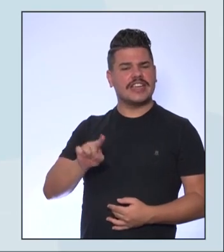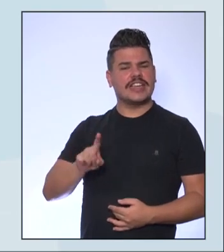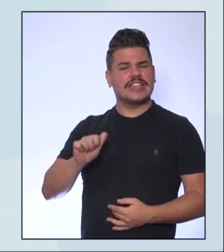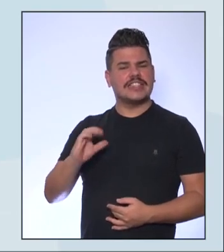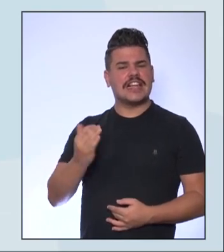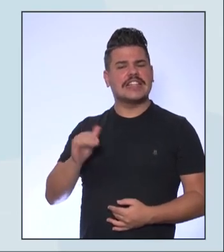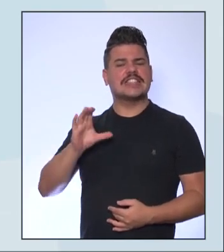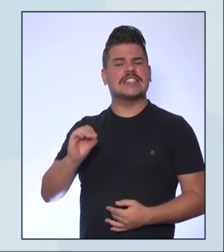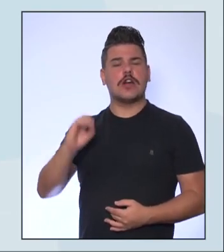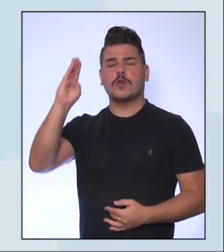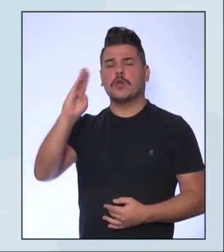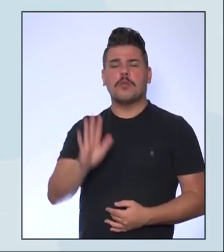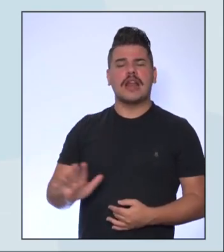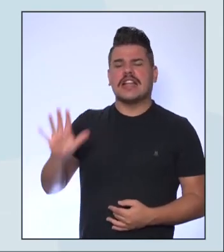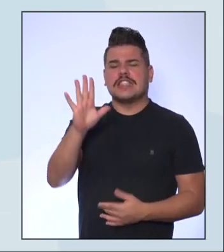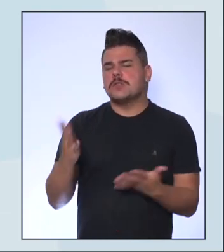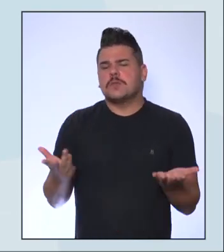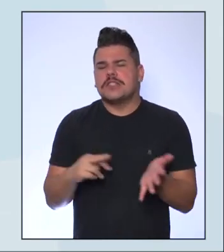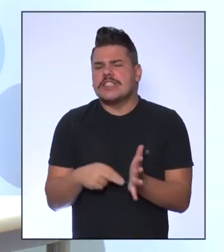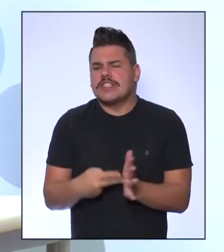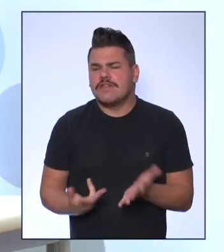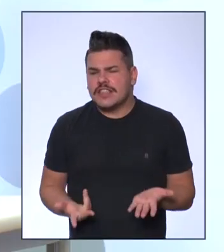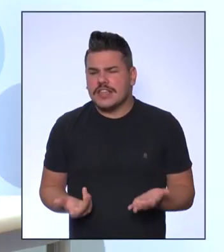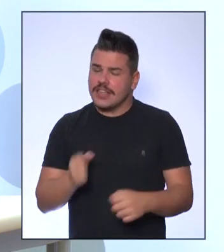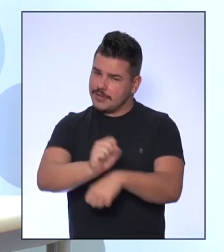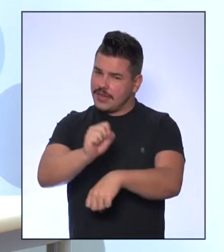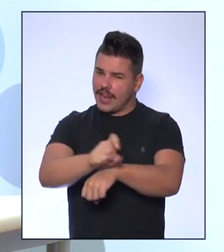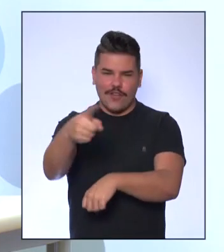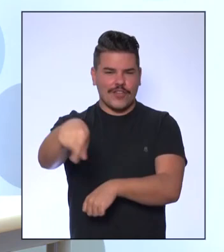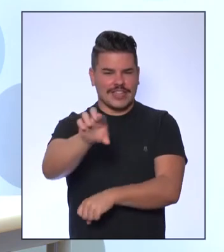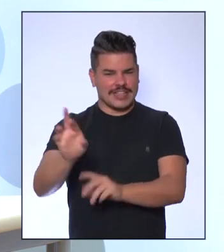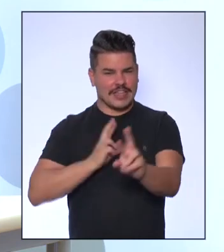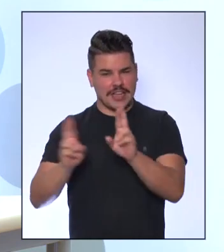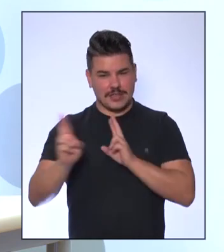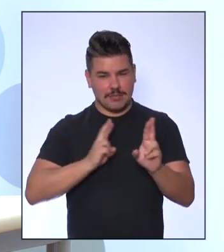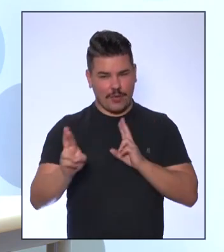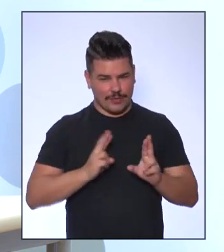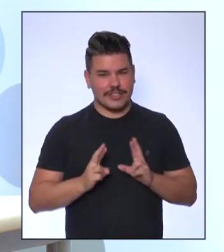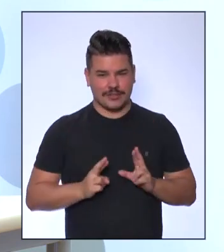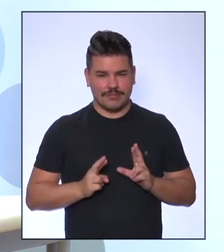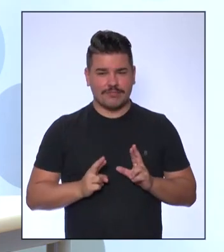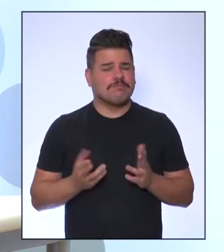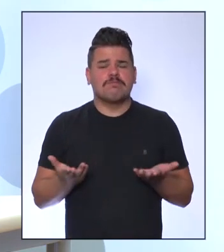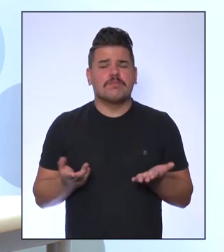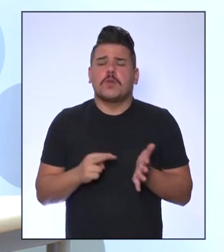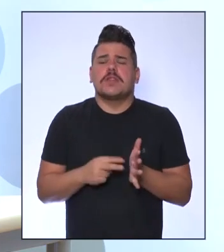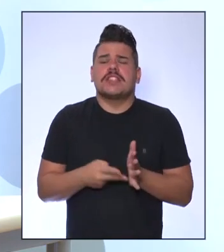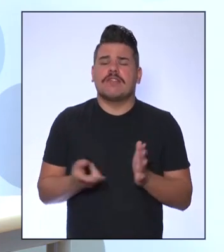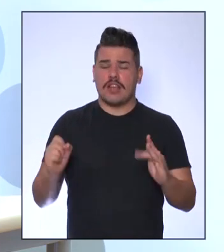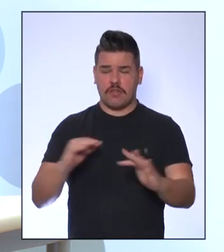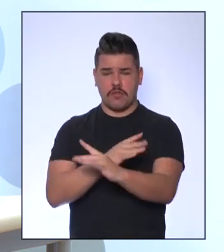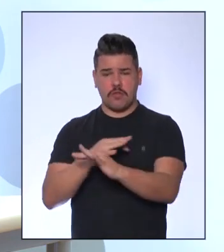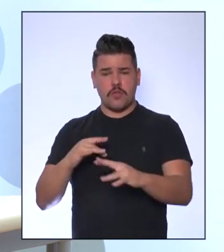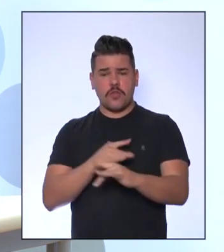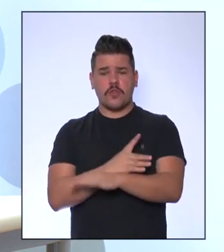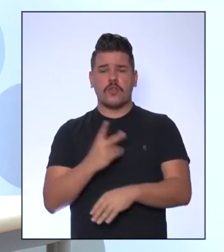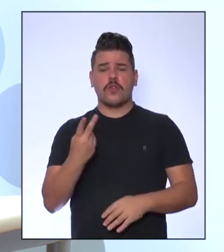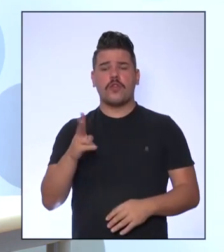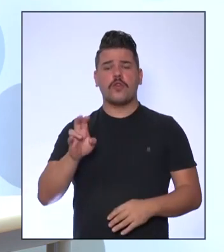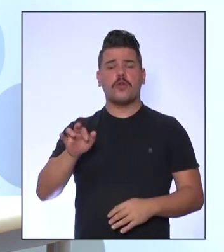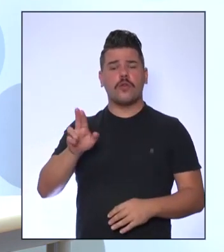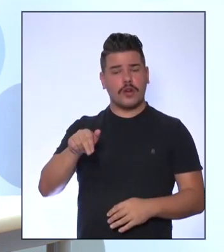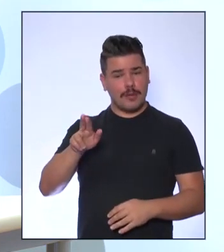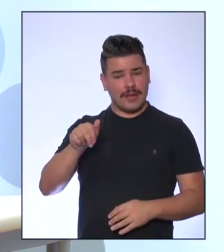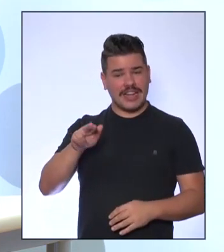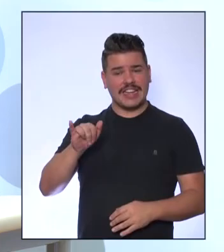chat por 2 minutinhos sobre o que é urbanização para vocês, estudantes. O que é ser urbanizado? 2 minutinhos